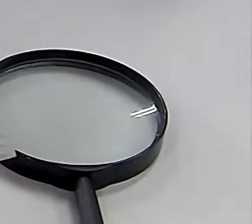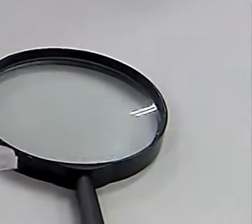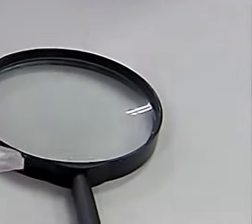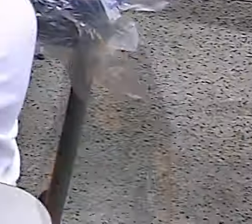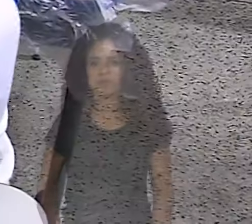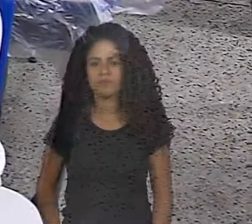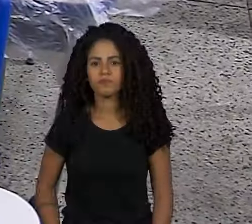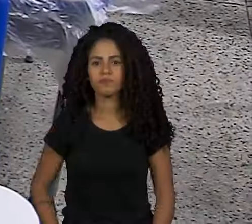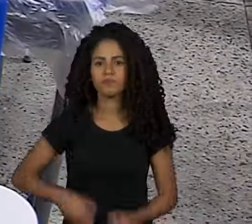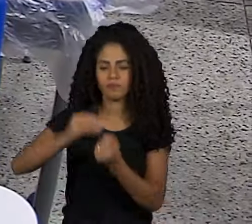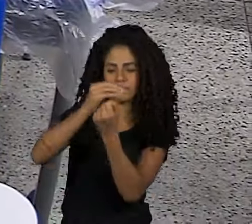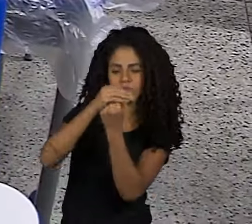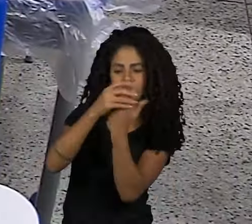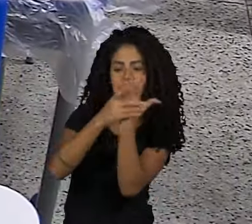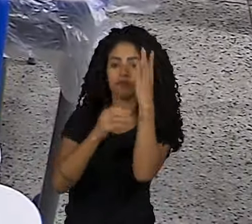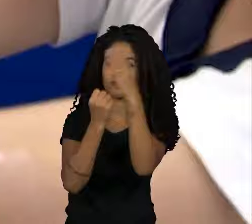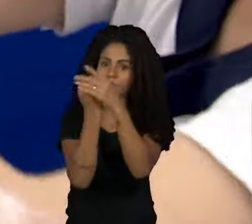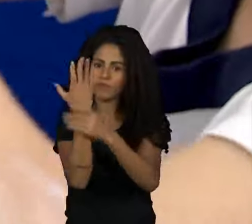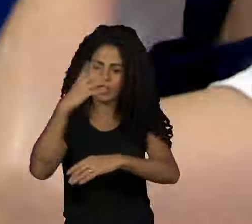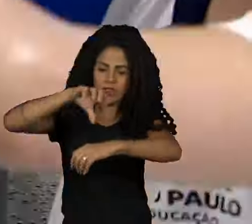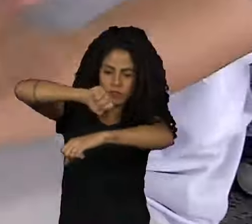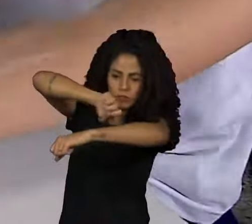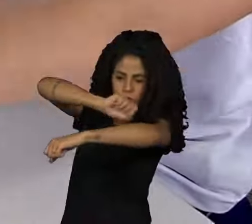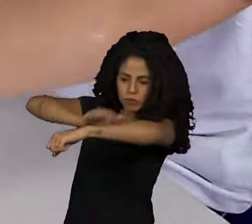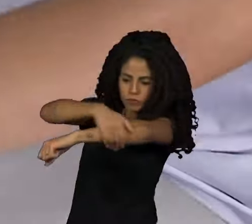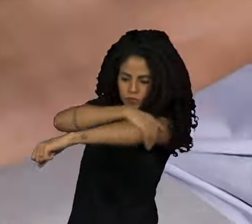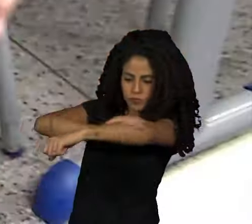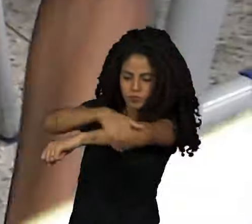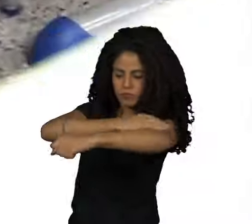Colocando a luva e passando o repelente.